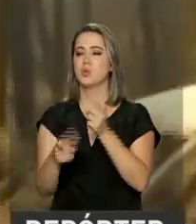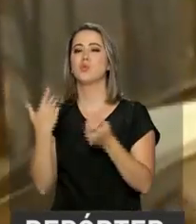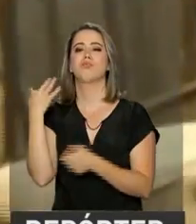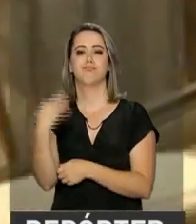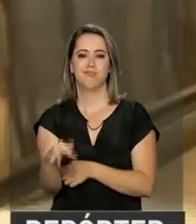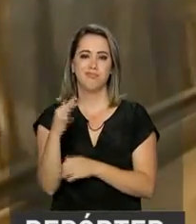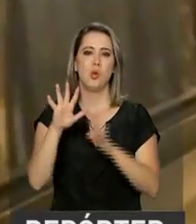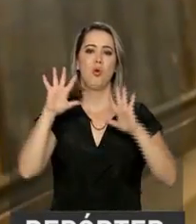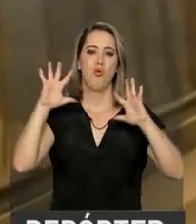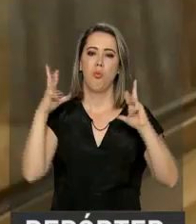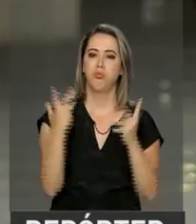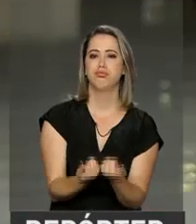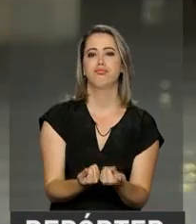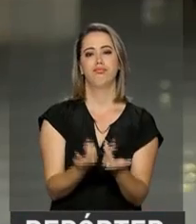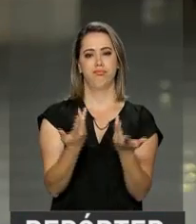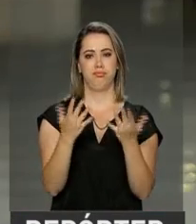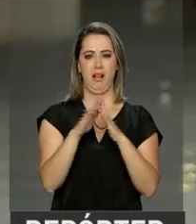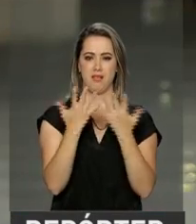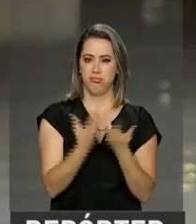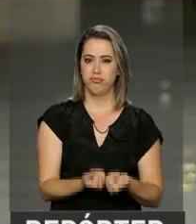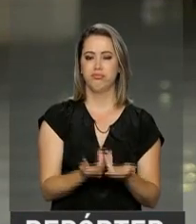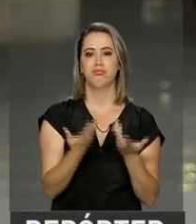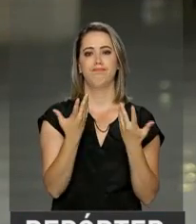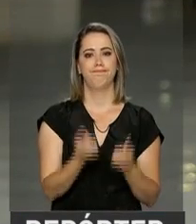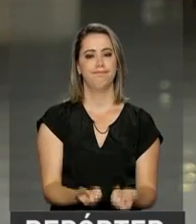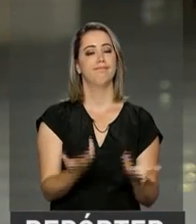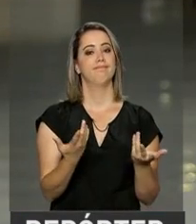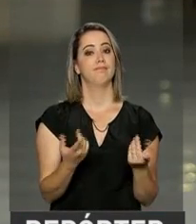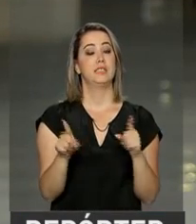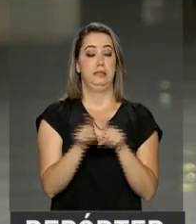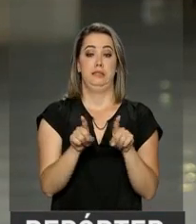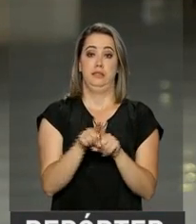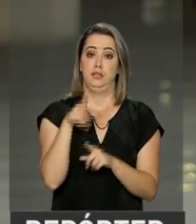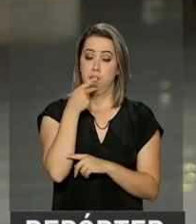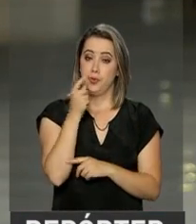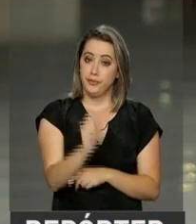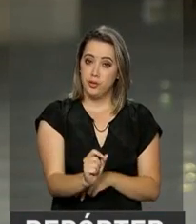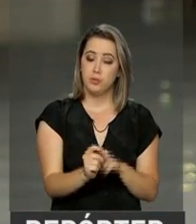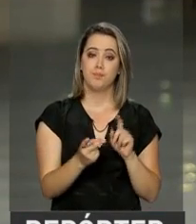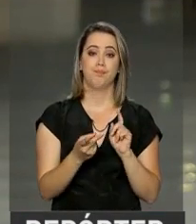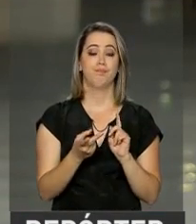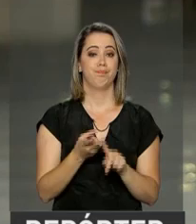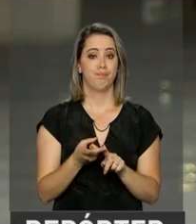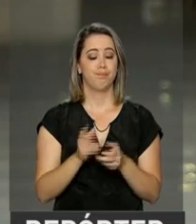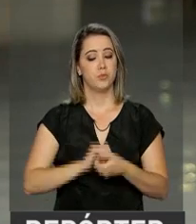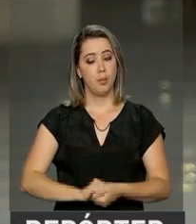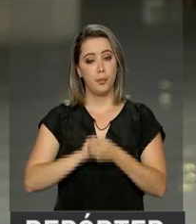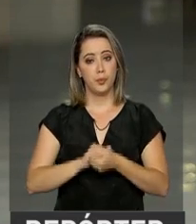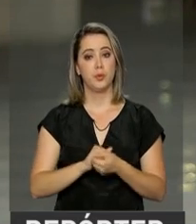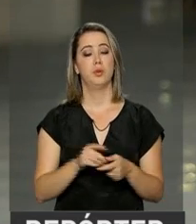e desabrigados e ainda pelas redes sociais o presidente Michel Temer transmitiu